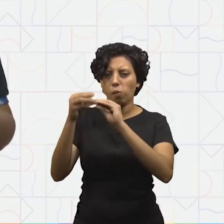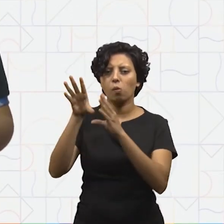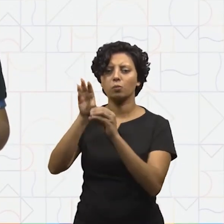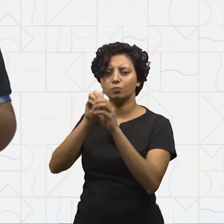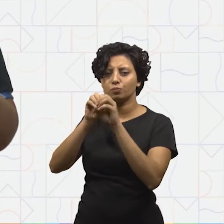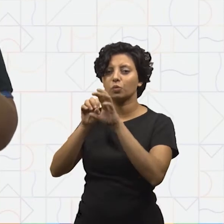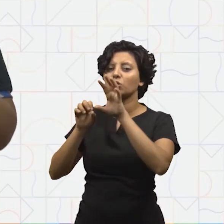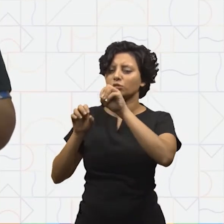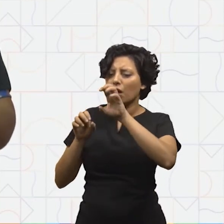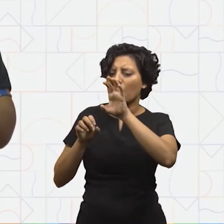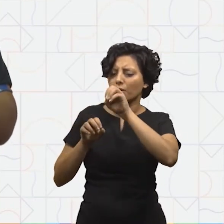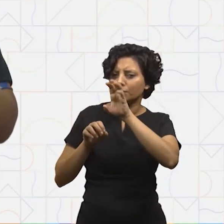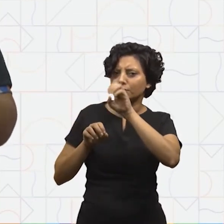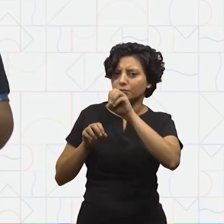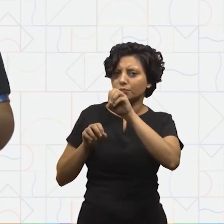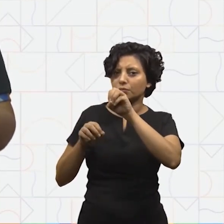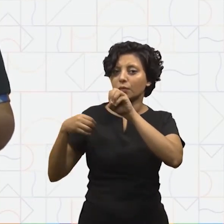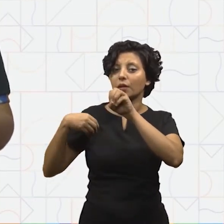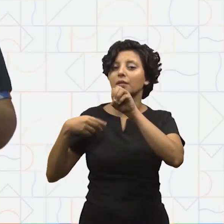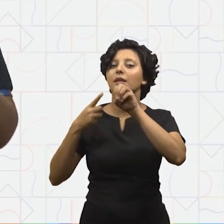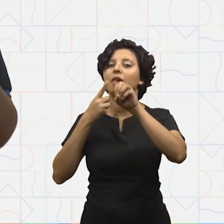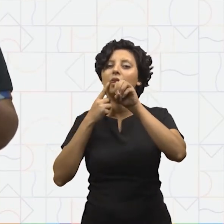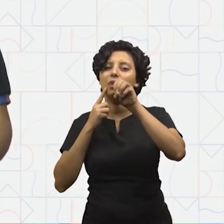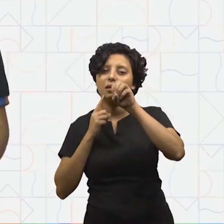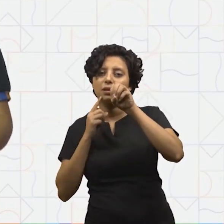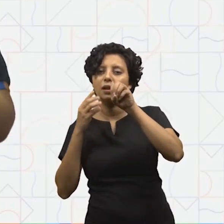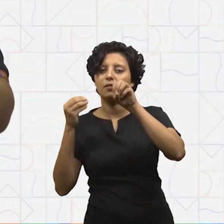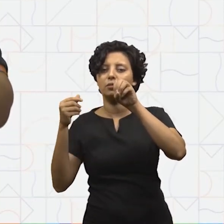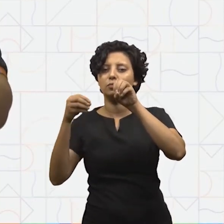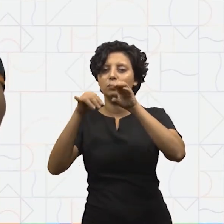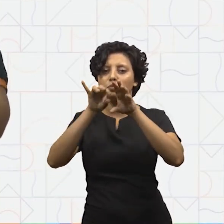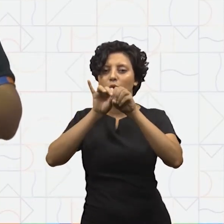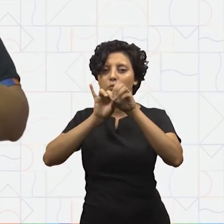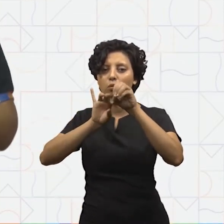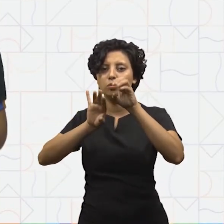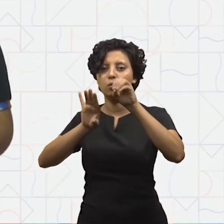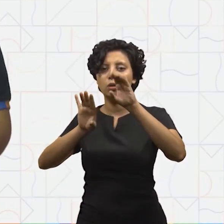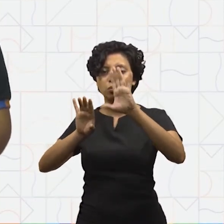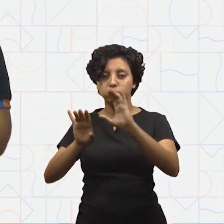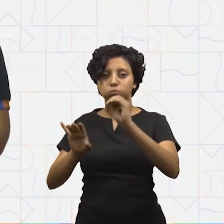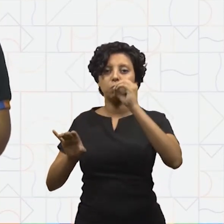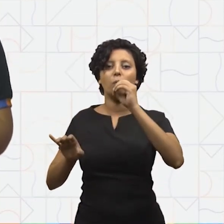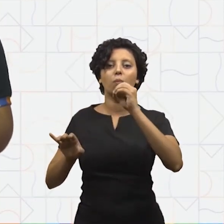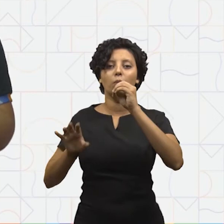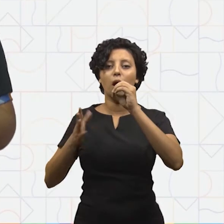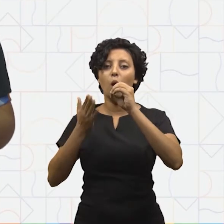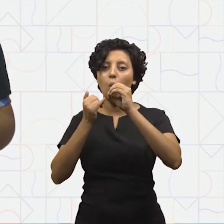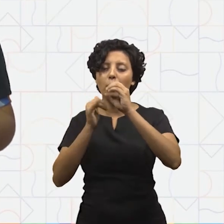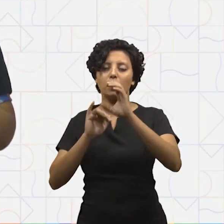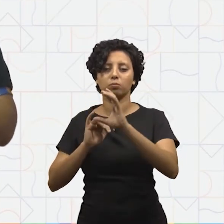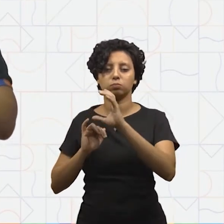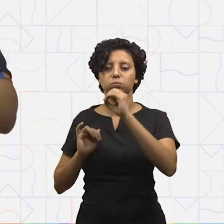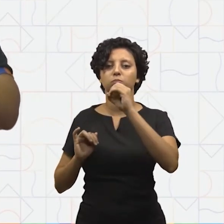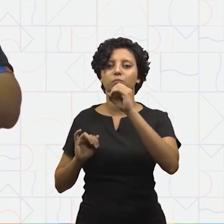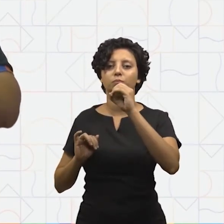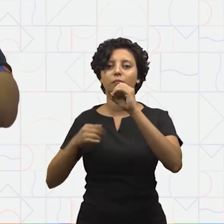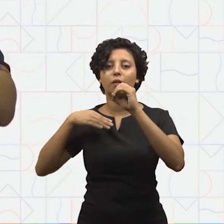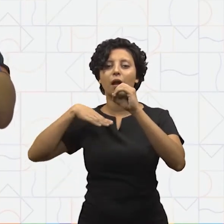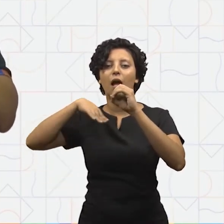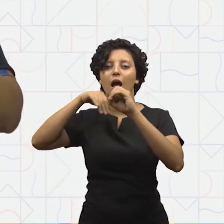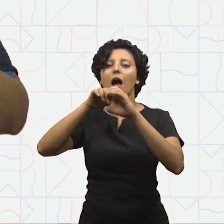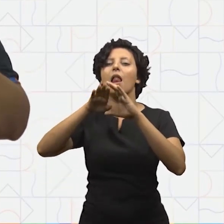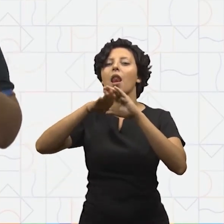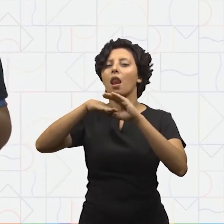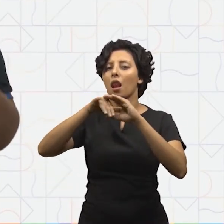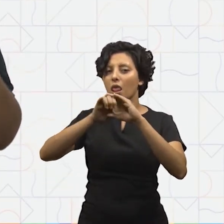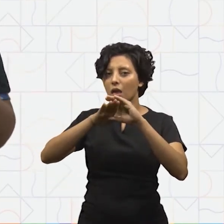pelos dentes, ele recebe saliva, sendo transformado em bolo alimentar. A língua é formada